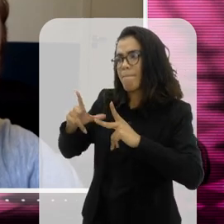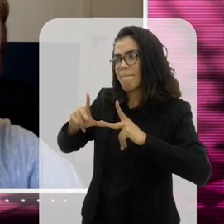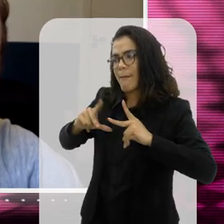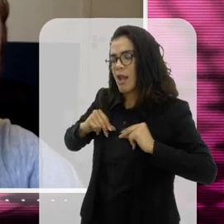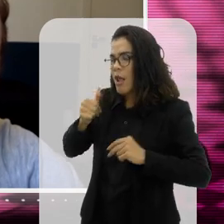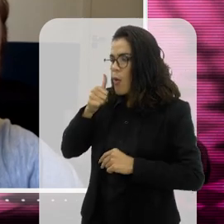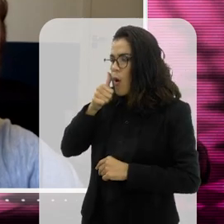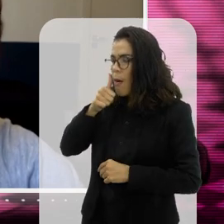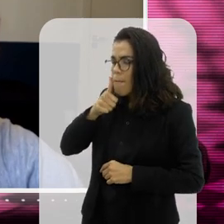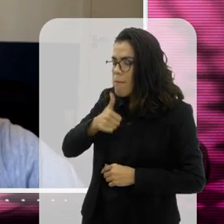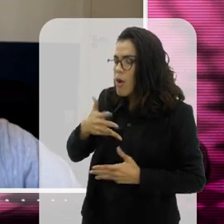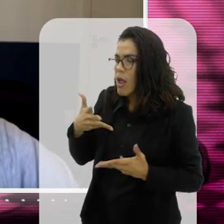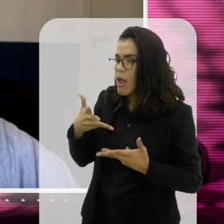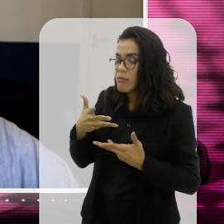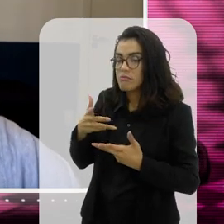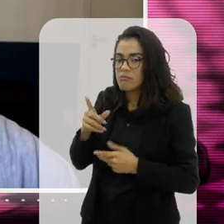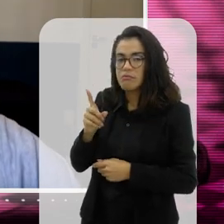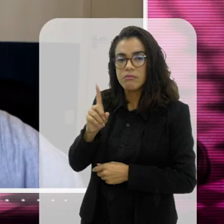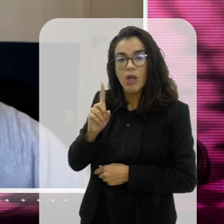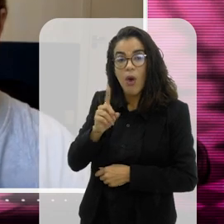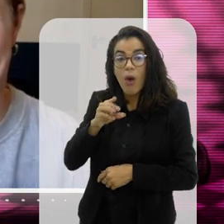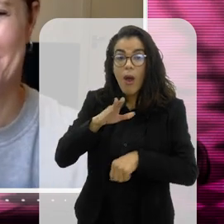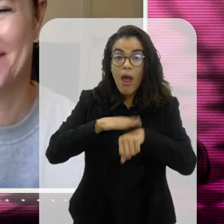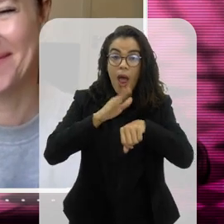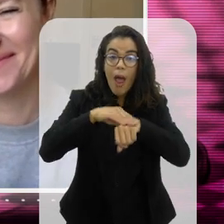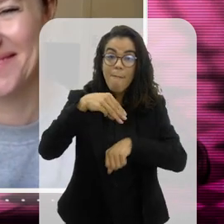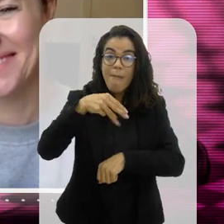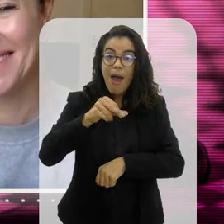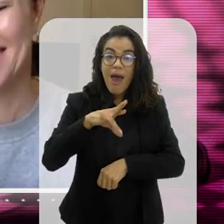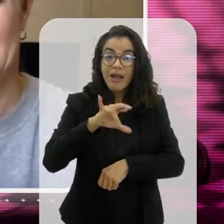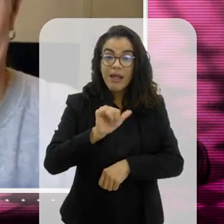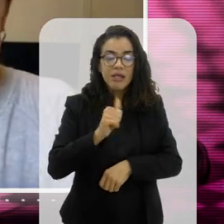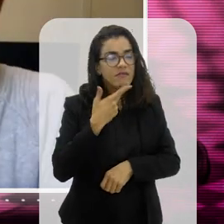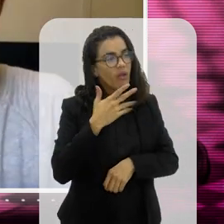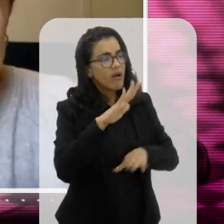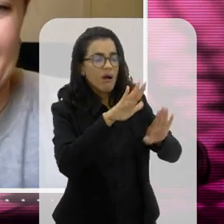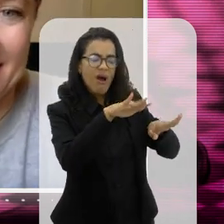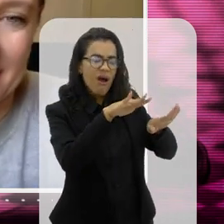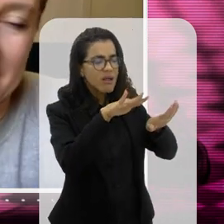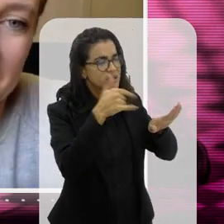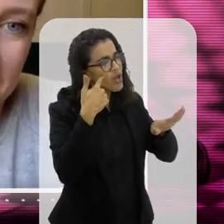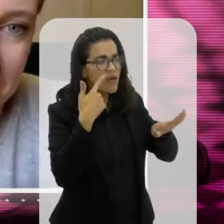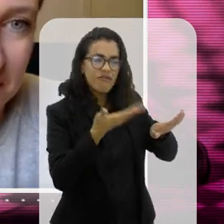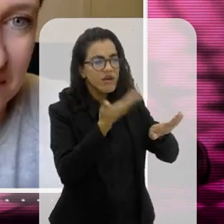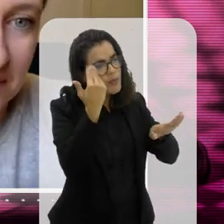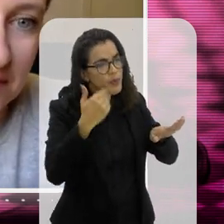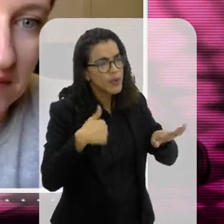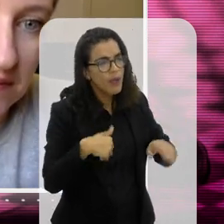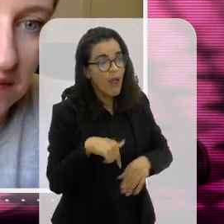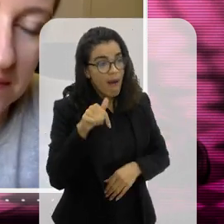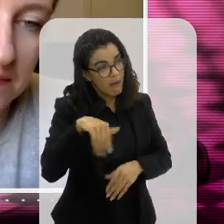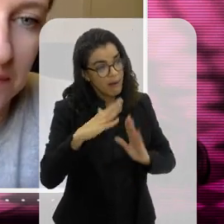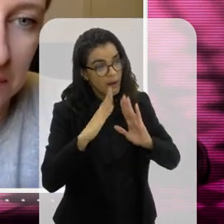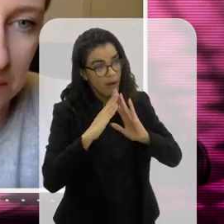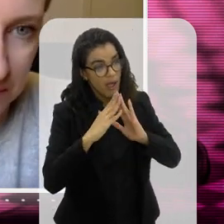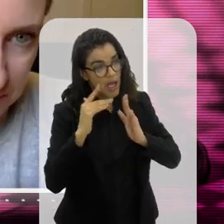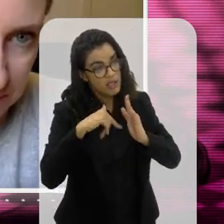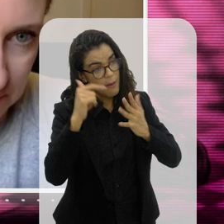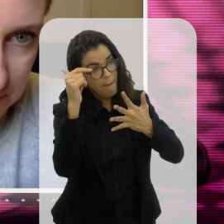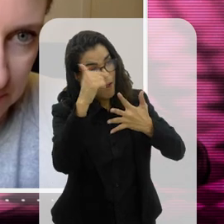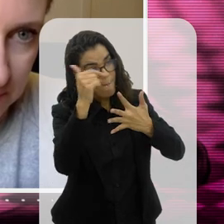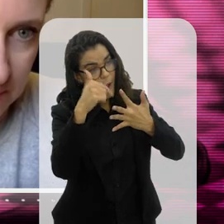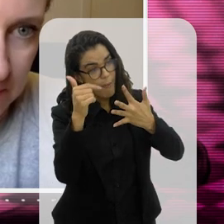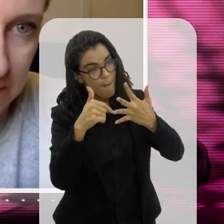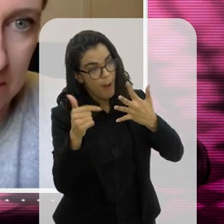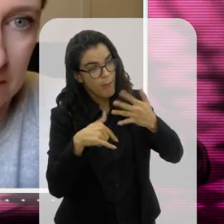você merece, você é um mulherão. Não, foi a Mariana que chegou, não foi, Mariana? E falou assim: meu bem, olha só, vamos lá. Aqui em casa vai